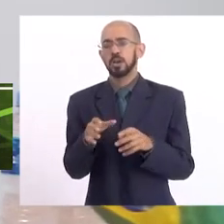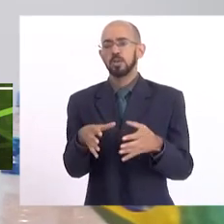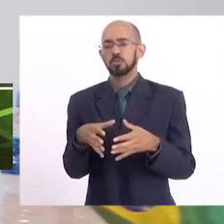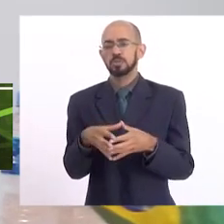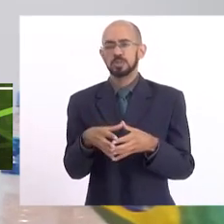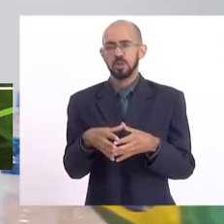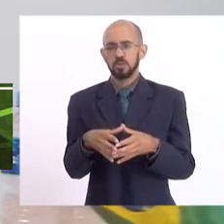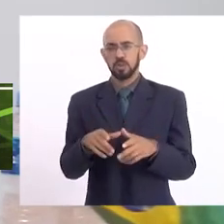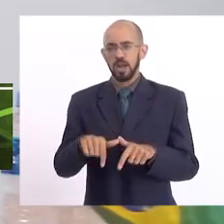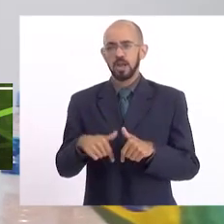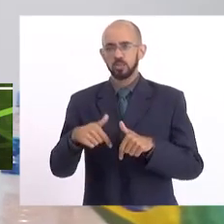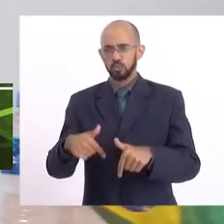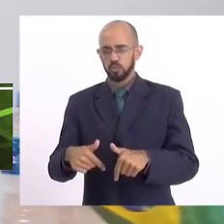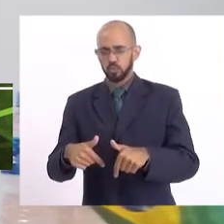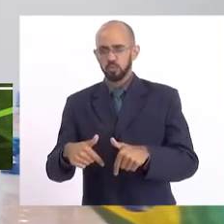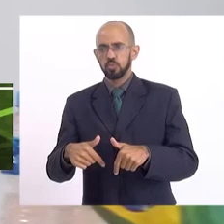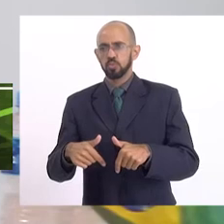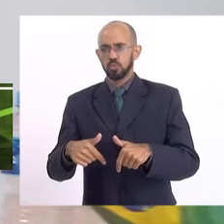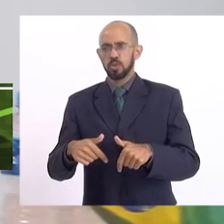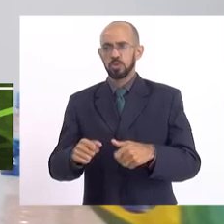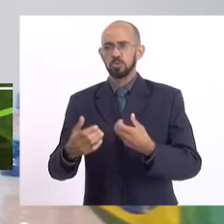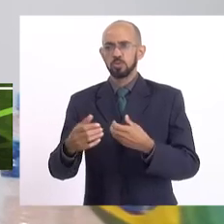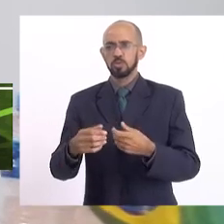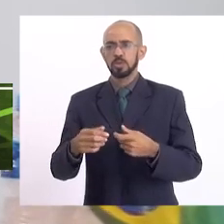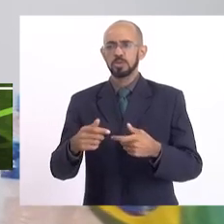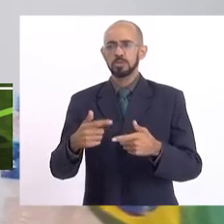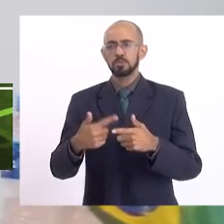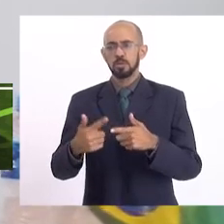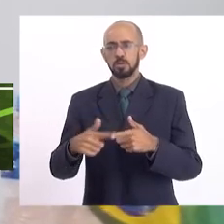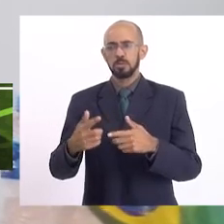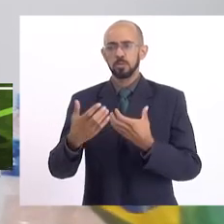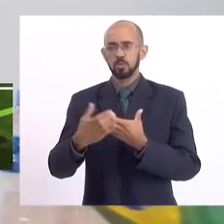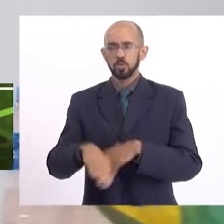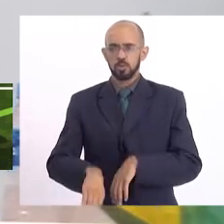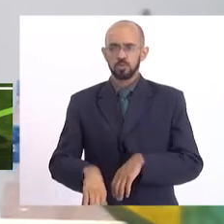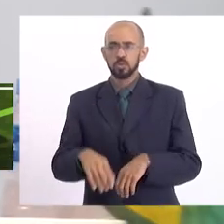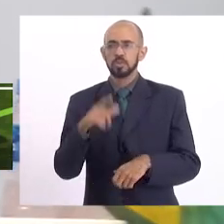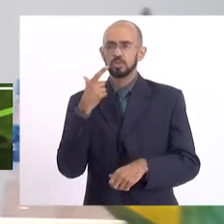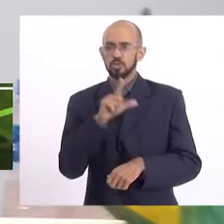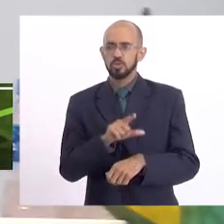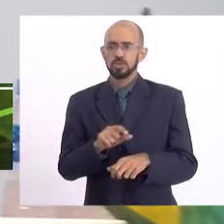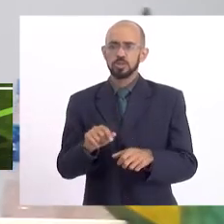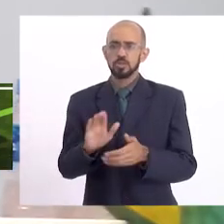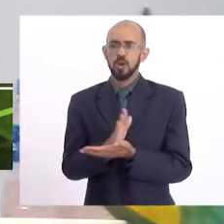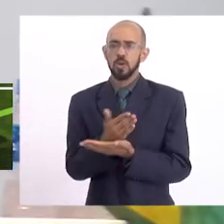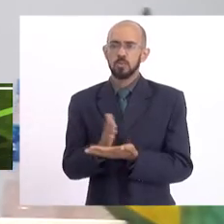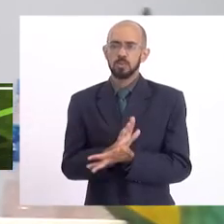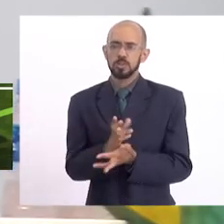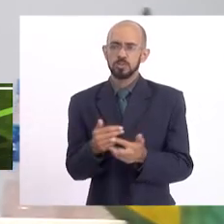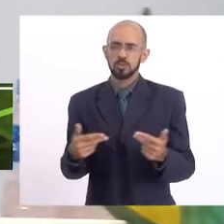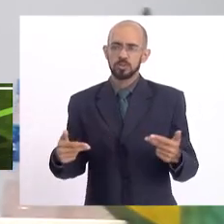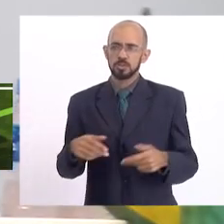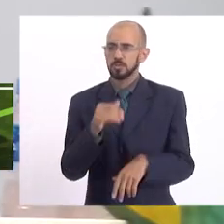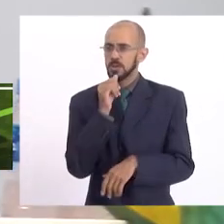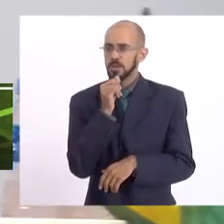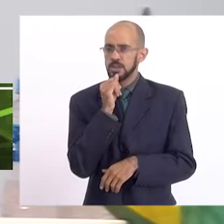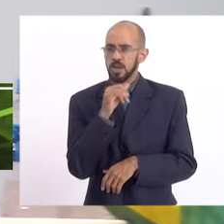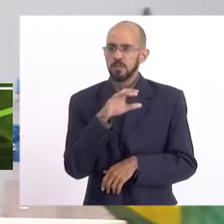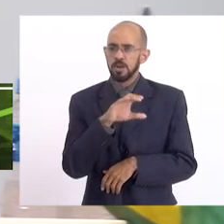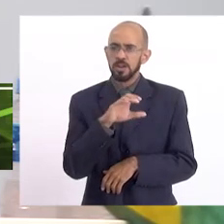ativa nessa questão do concurso público. A gente conseguiu alguns feitos aqui, como por exemplo o CEAP, que é um